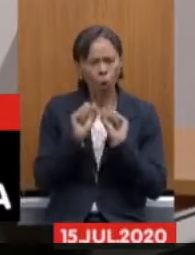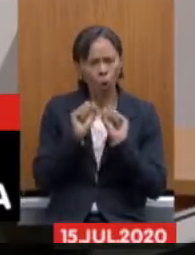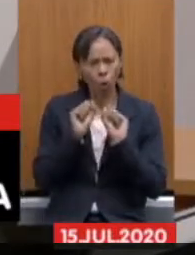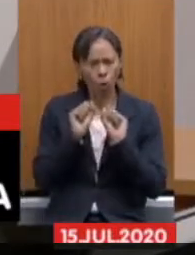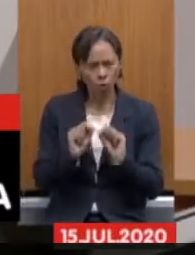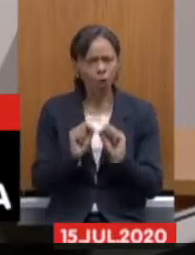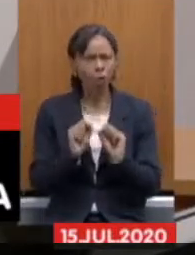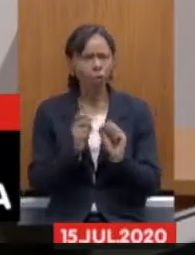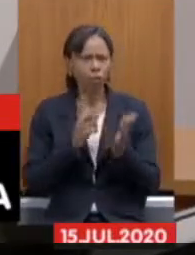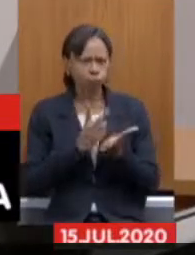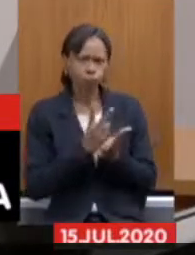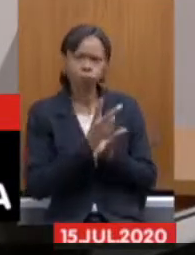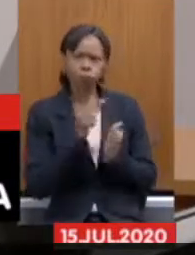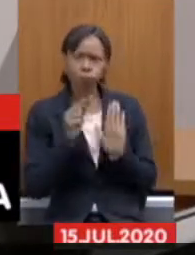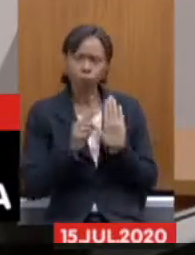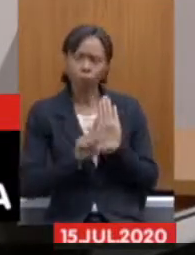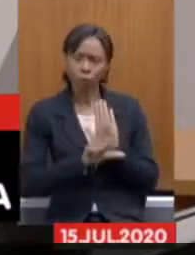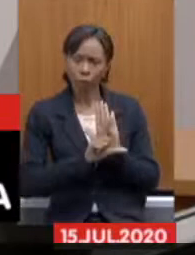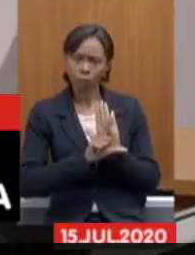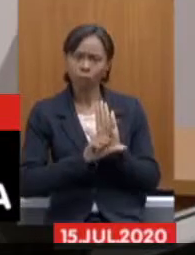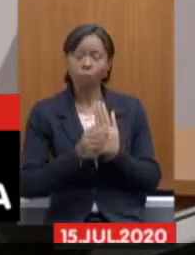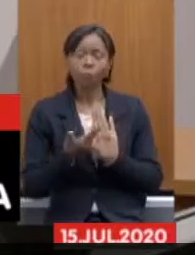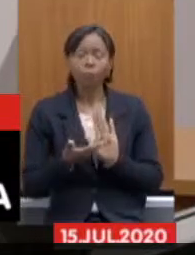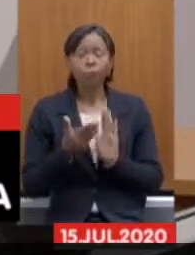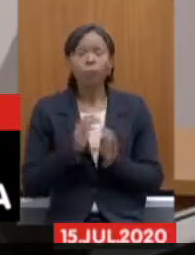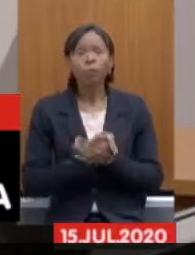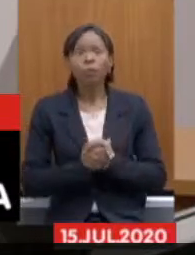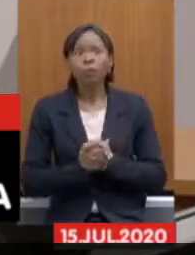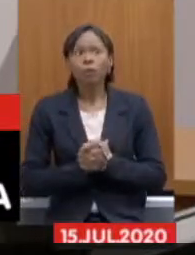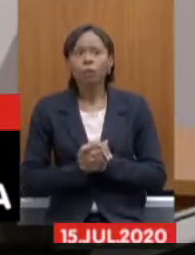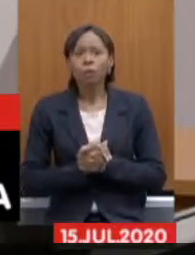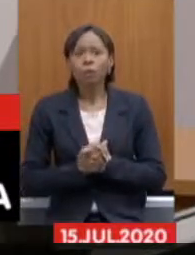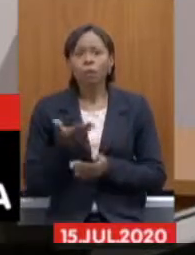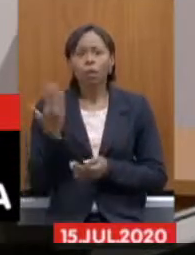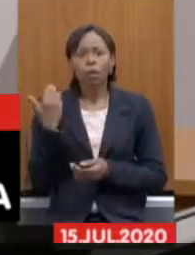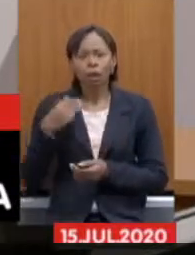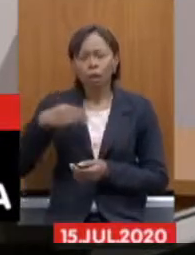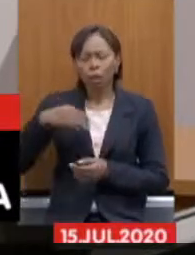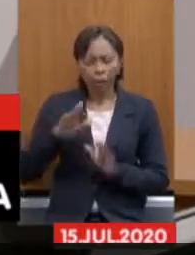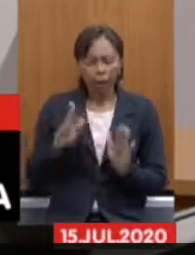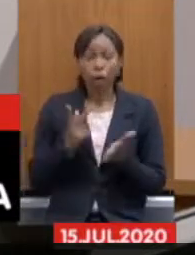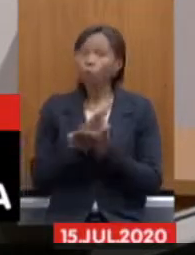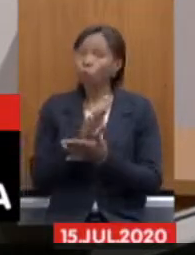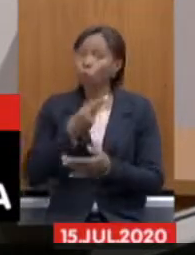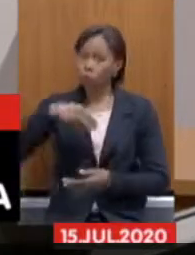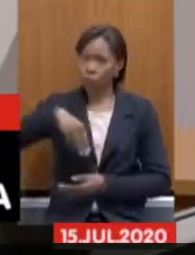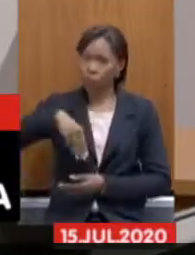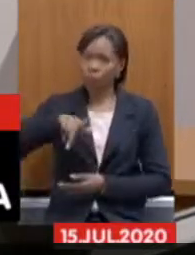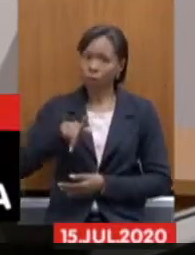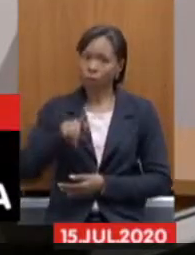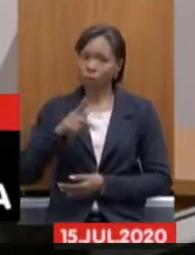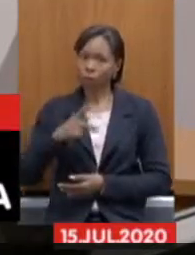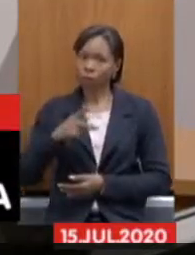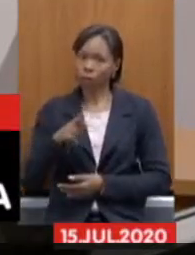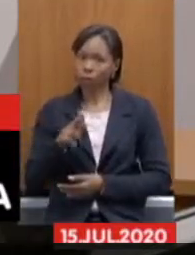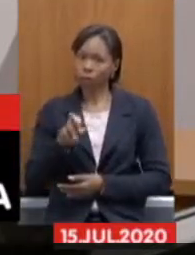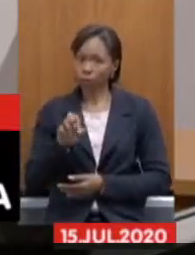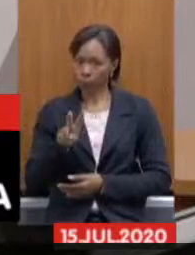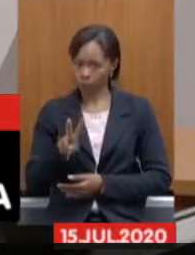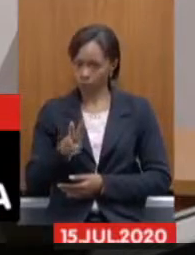então tivemos essa igeprev também